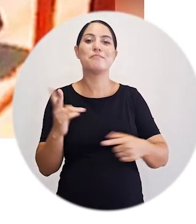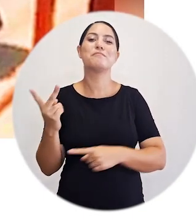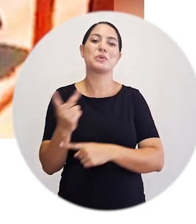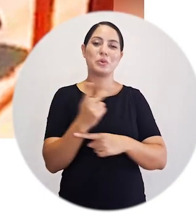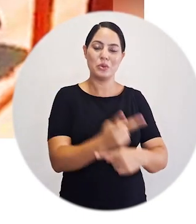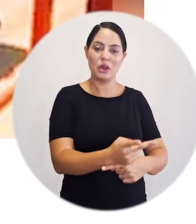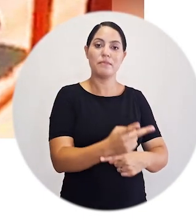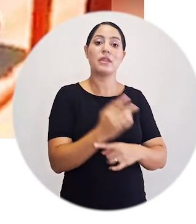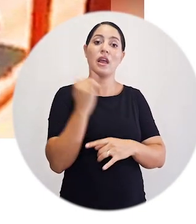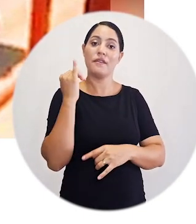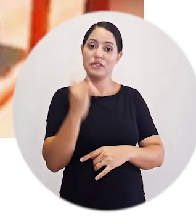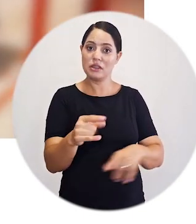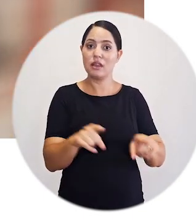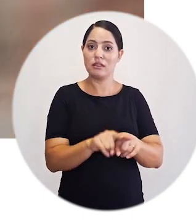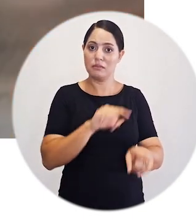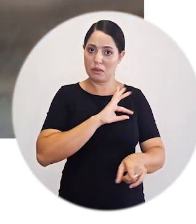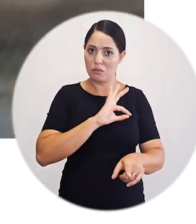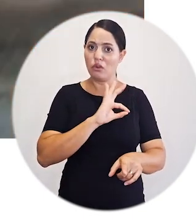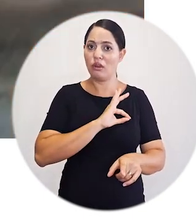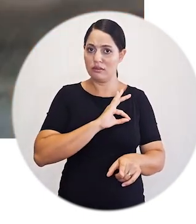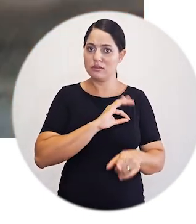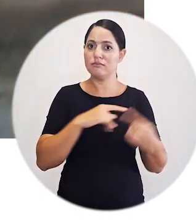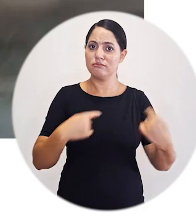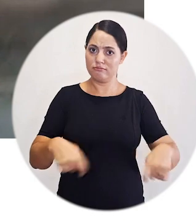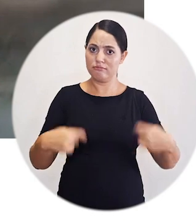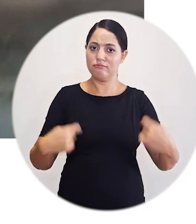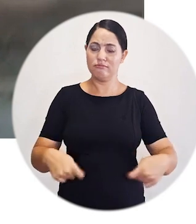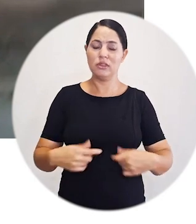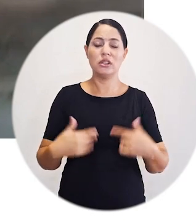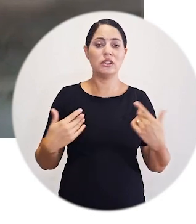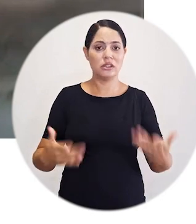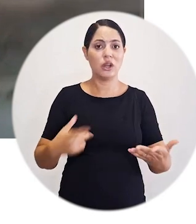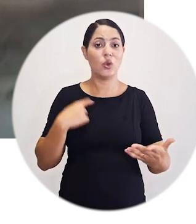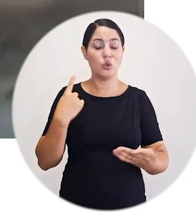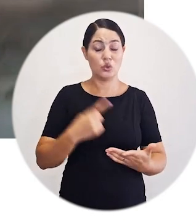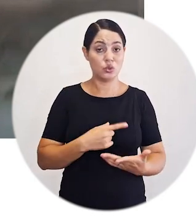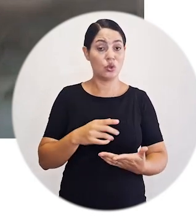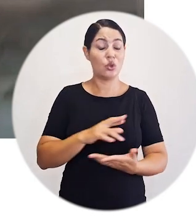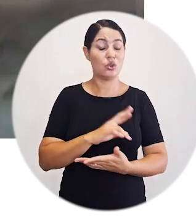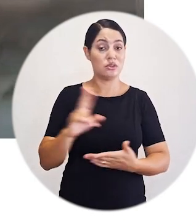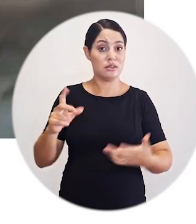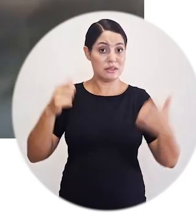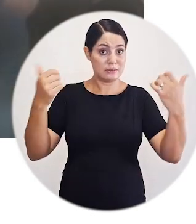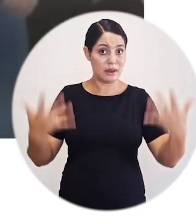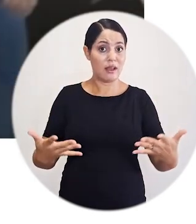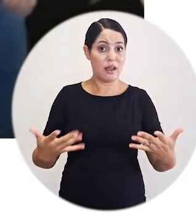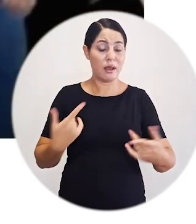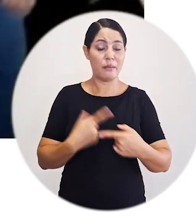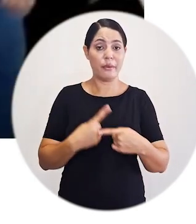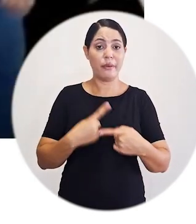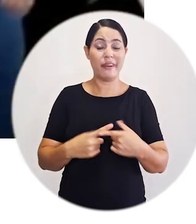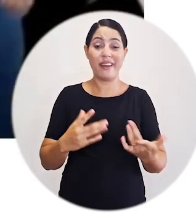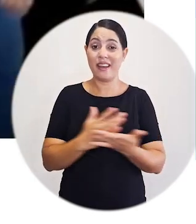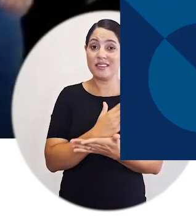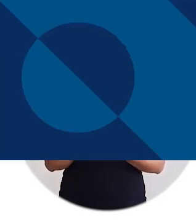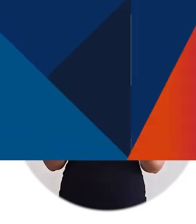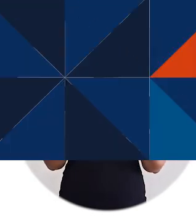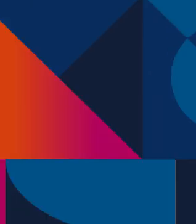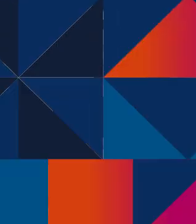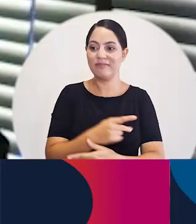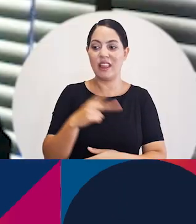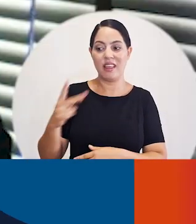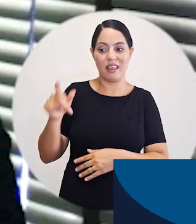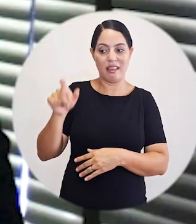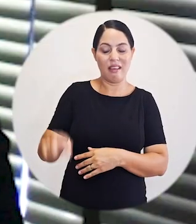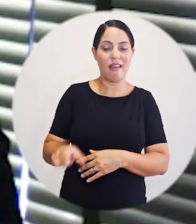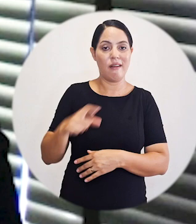e, consequentemente, fazer os registros policiais devidos. Nós temos que fazer uma diferenciação muito grande, porque às vezes o advogado se